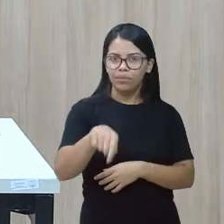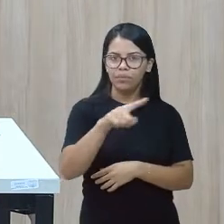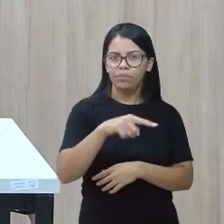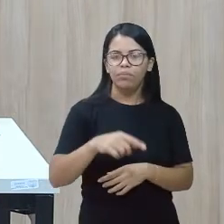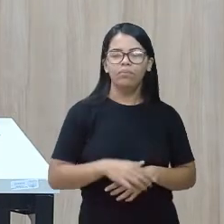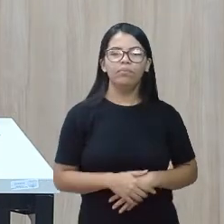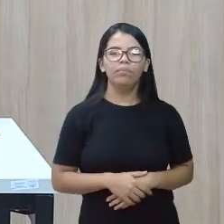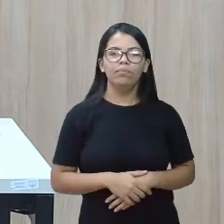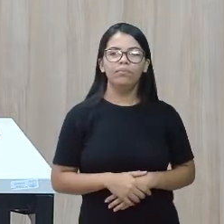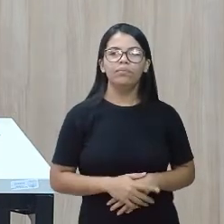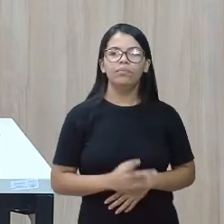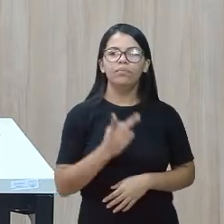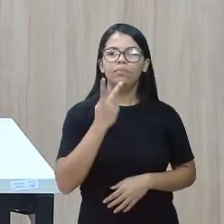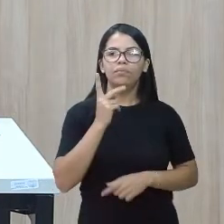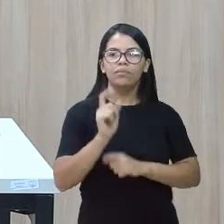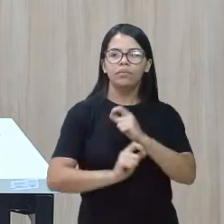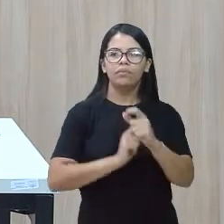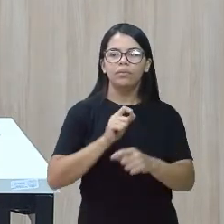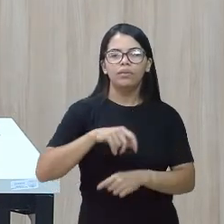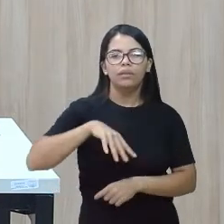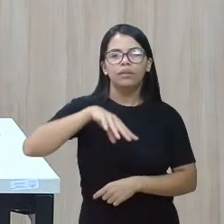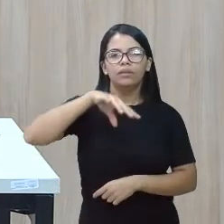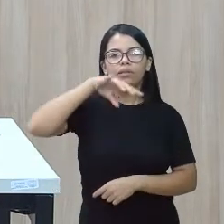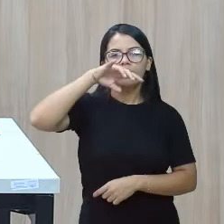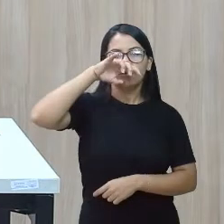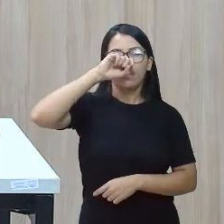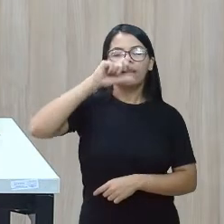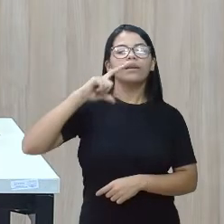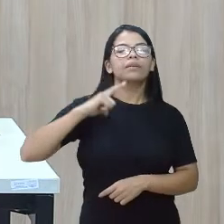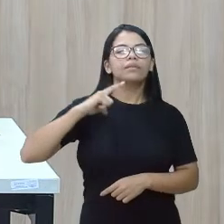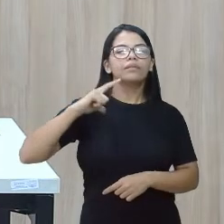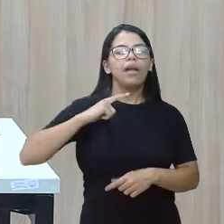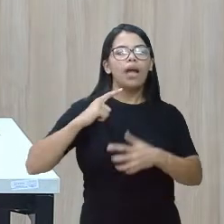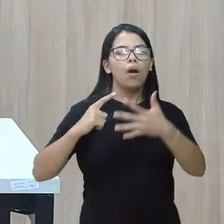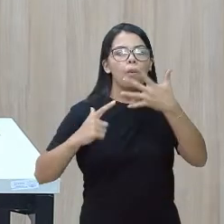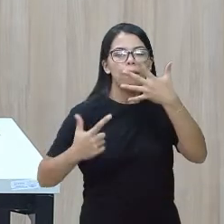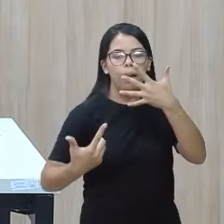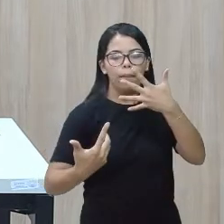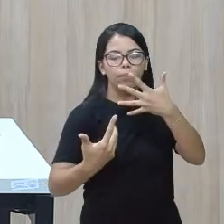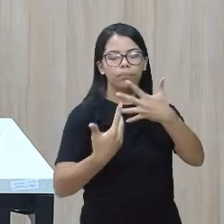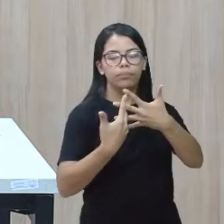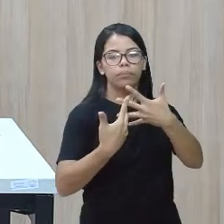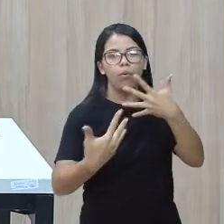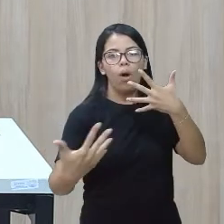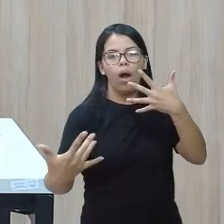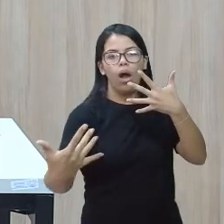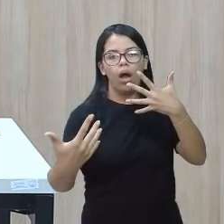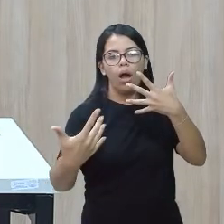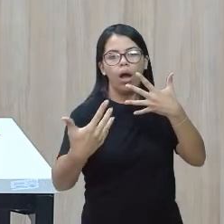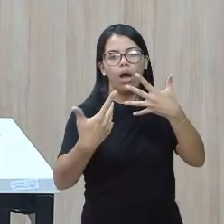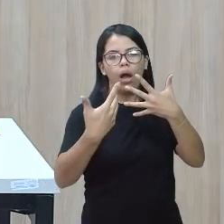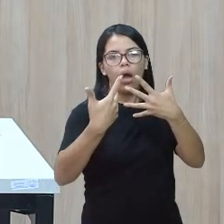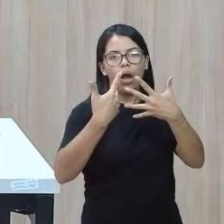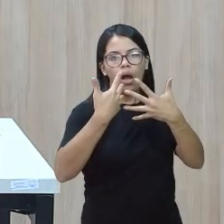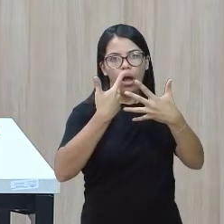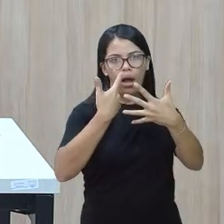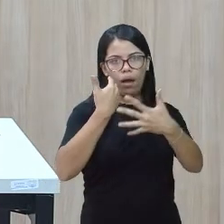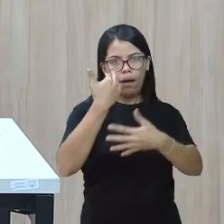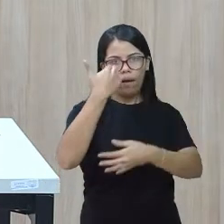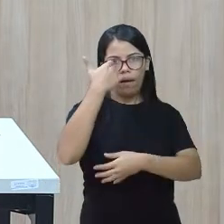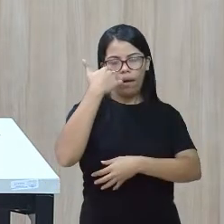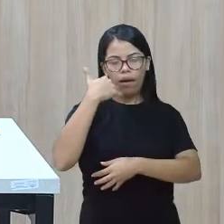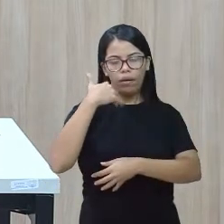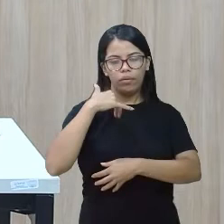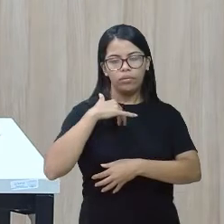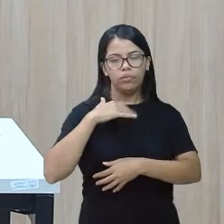ar, respirando pelo nariz, o ar será filtrado, aquecido e umedecido. Aí eu gostaria que vocês dissessem assim,